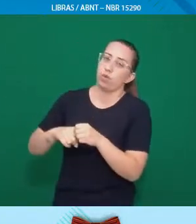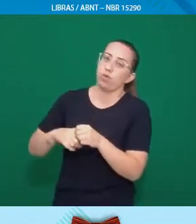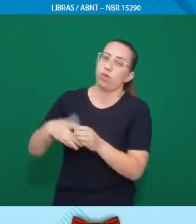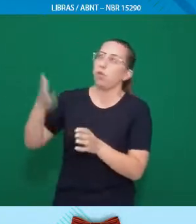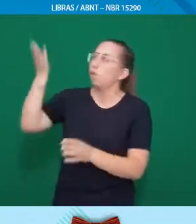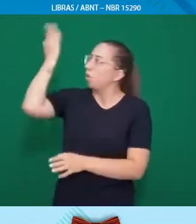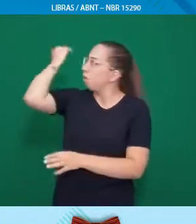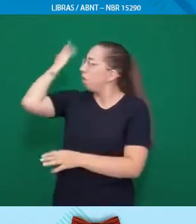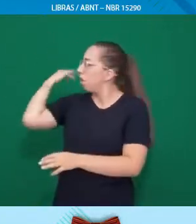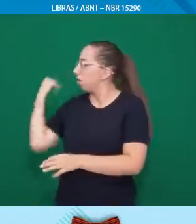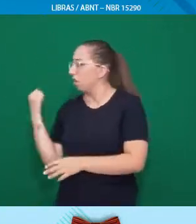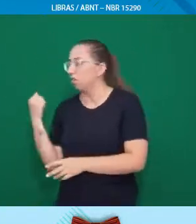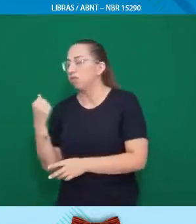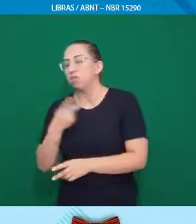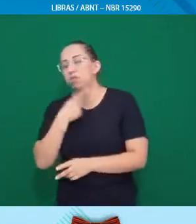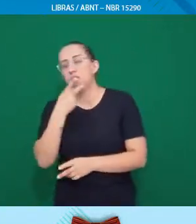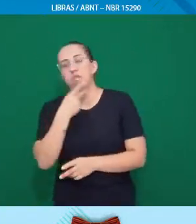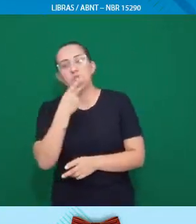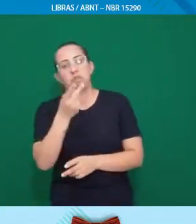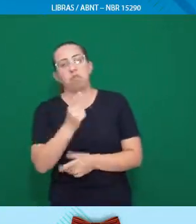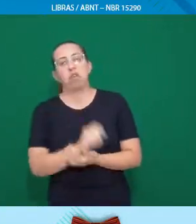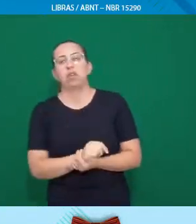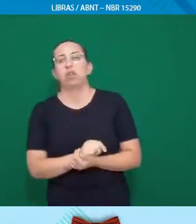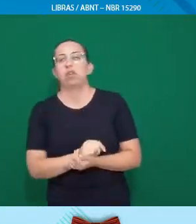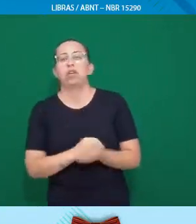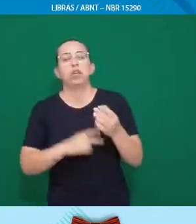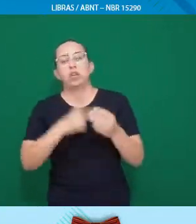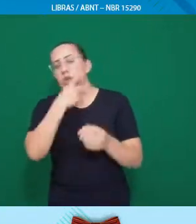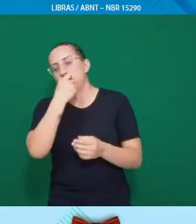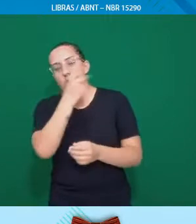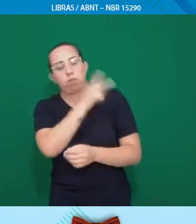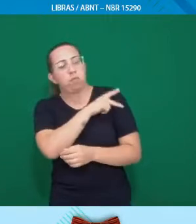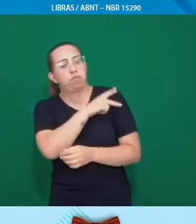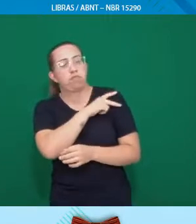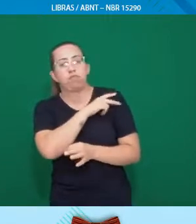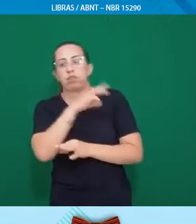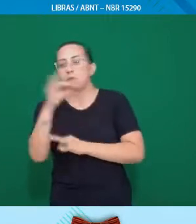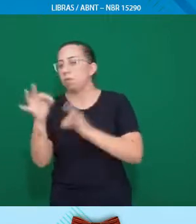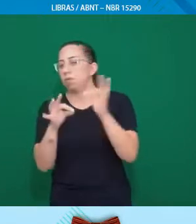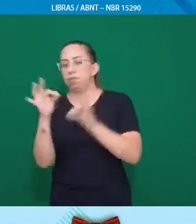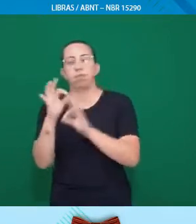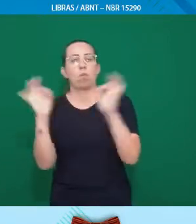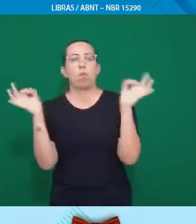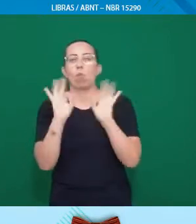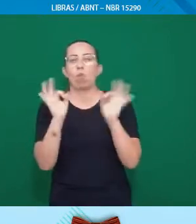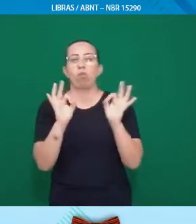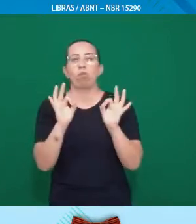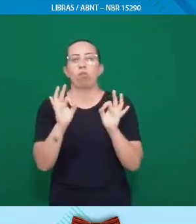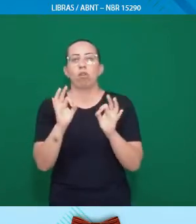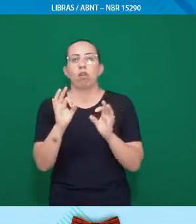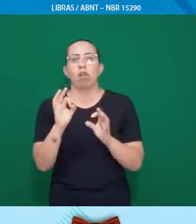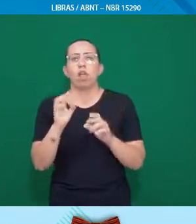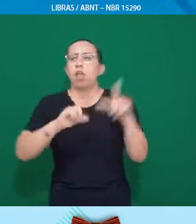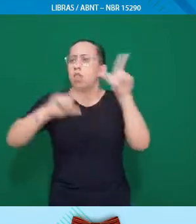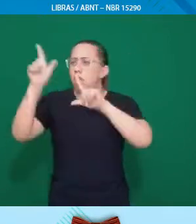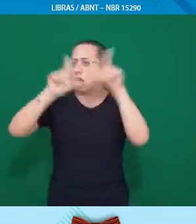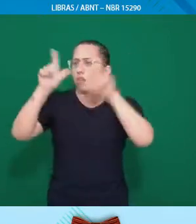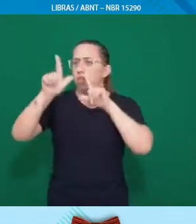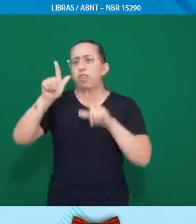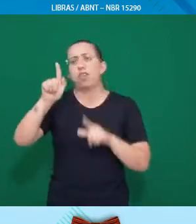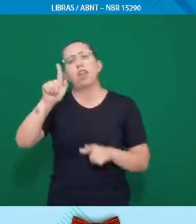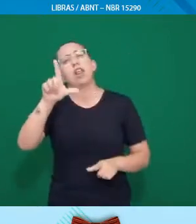organizar e foi teu pai do Globo em novela de rei do grupo falando esgoto de Campos Novos a